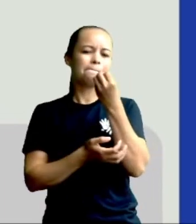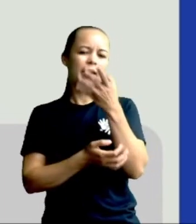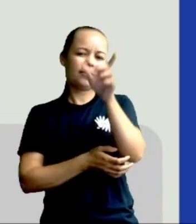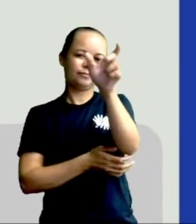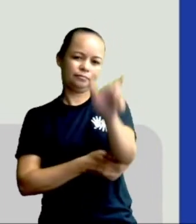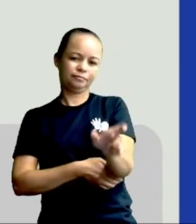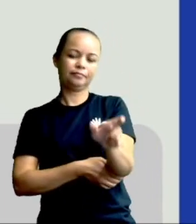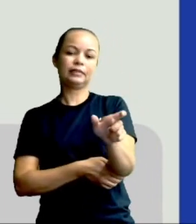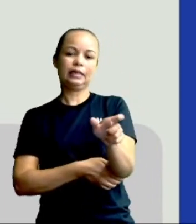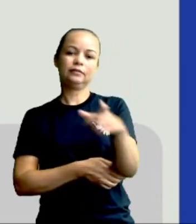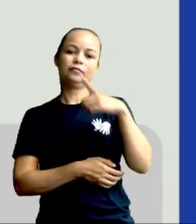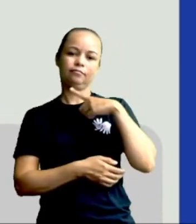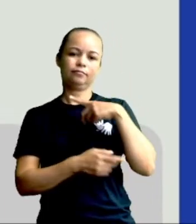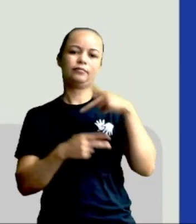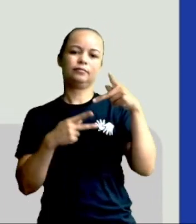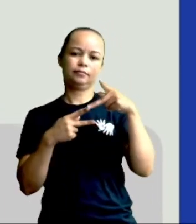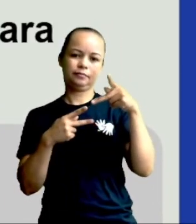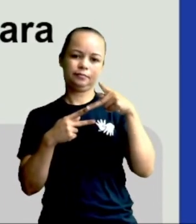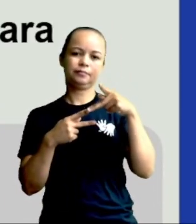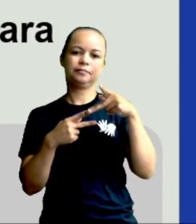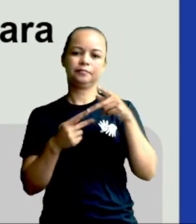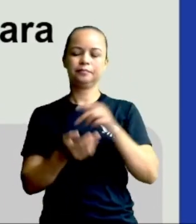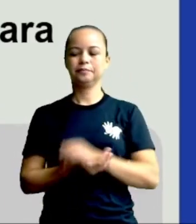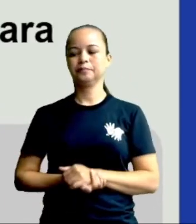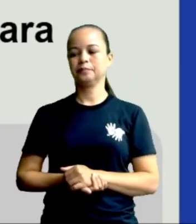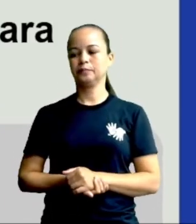então ele tem preposição